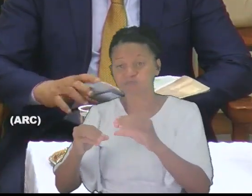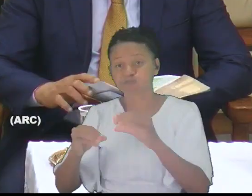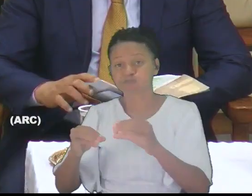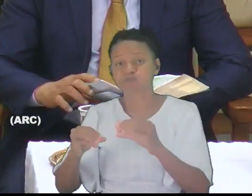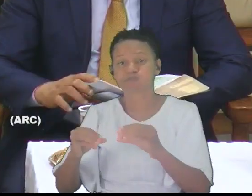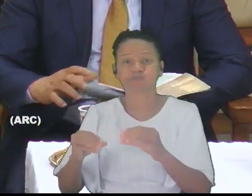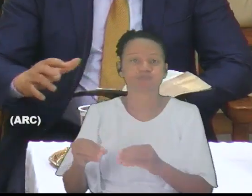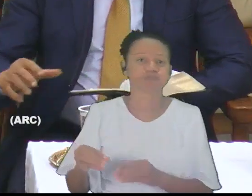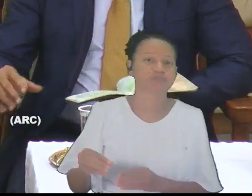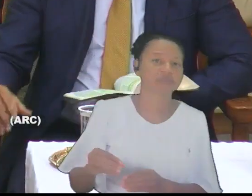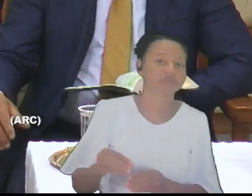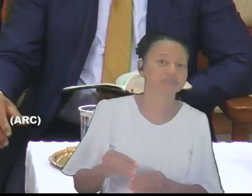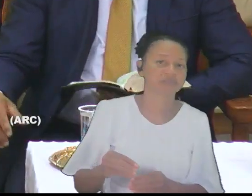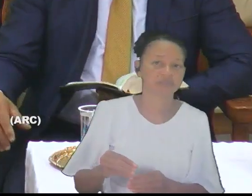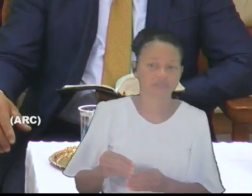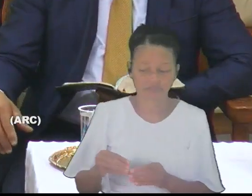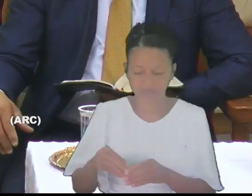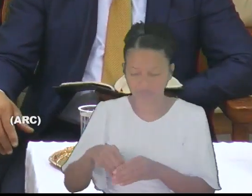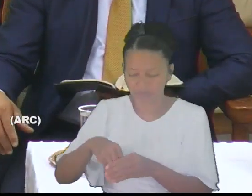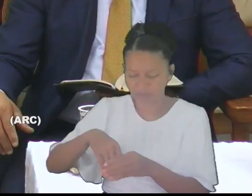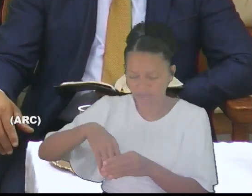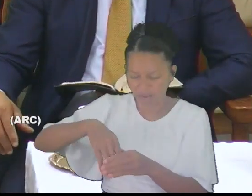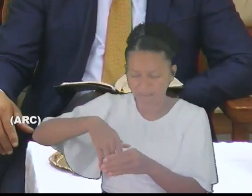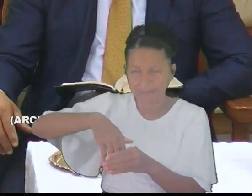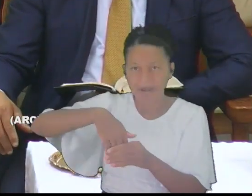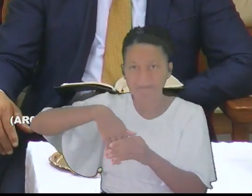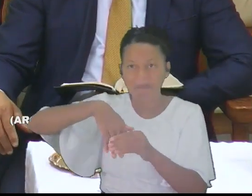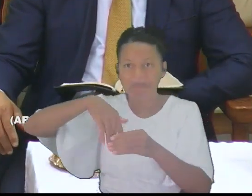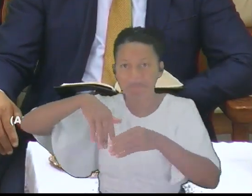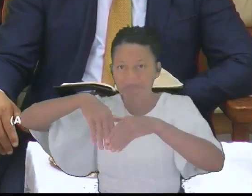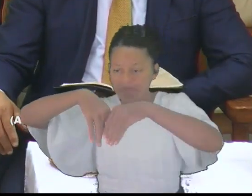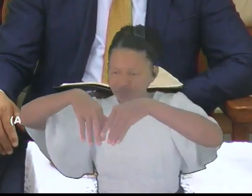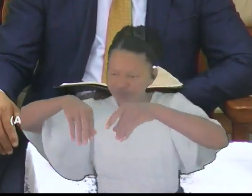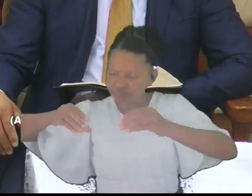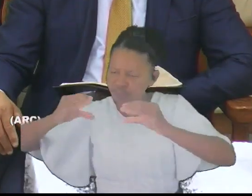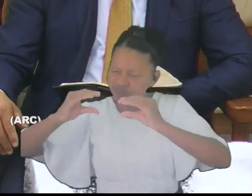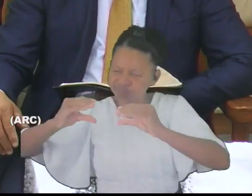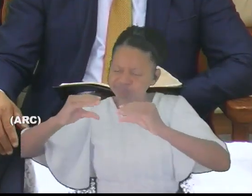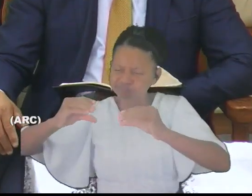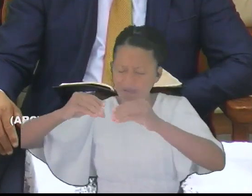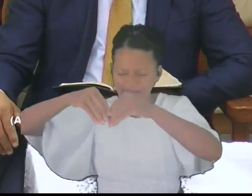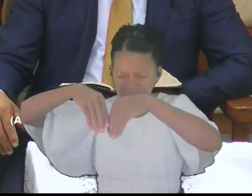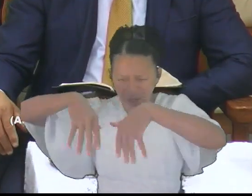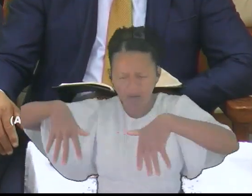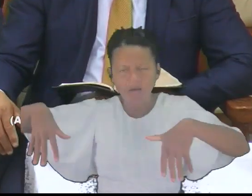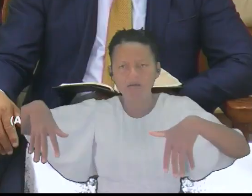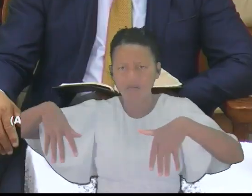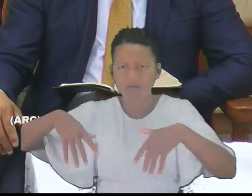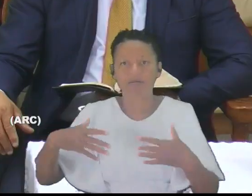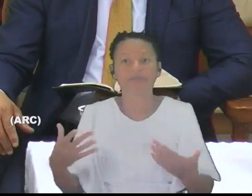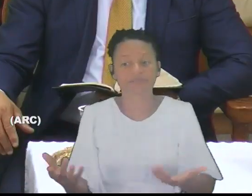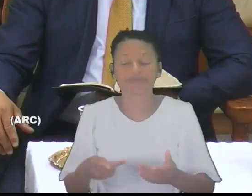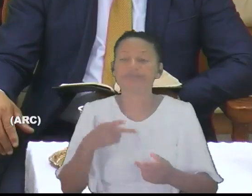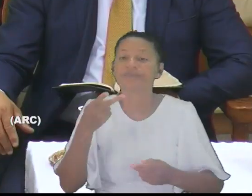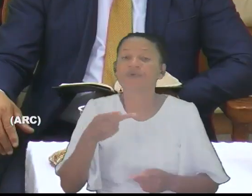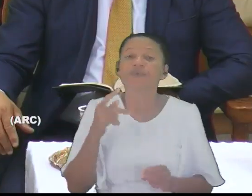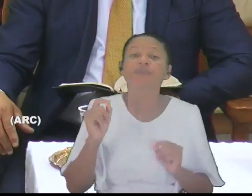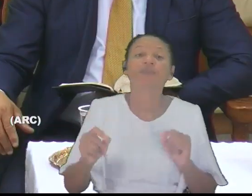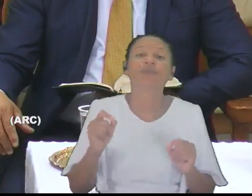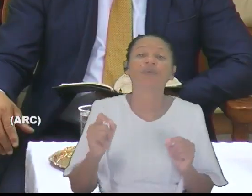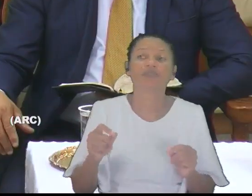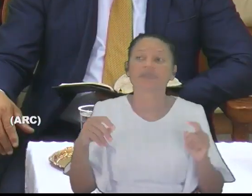Olha, um pano com 10 centímetros de espessura é um pano grosso, é um pano espesso. Aleluia. Isso fala que